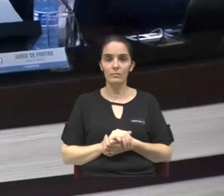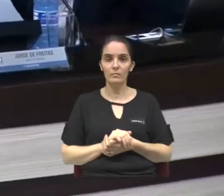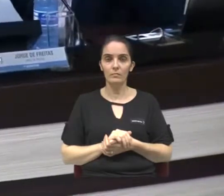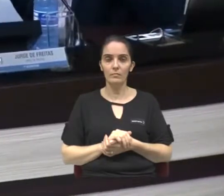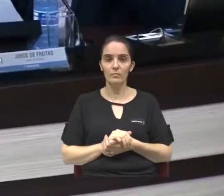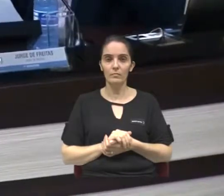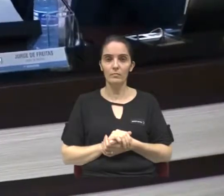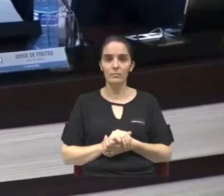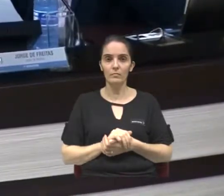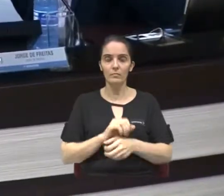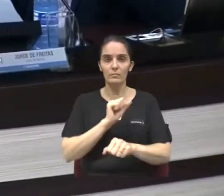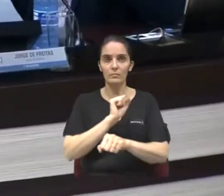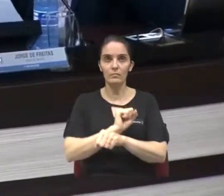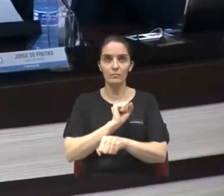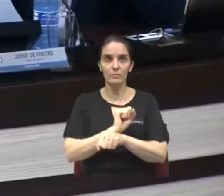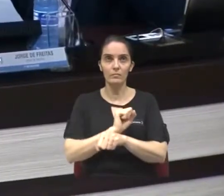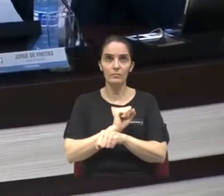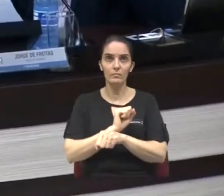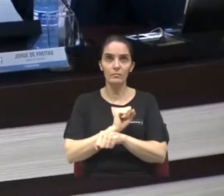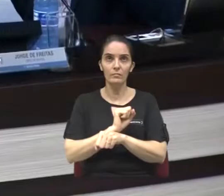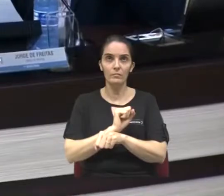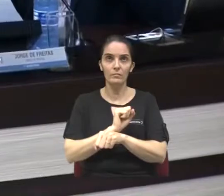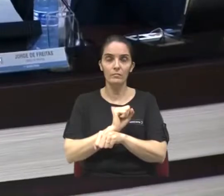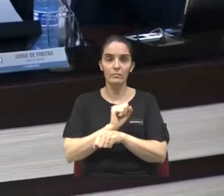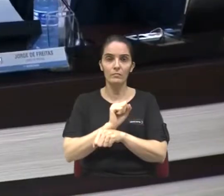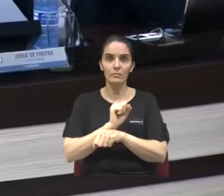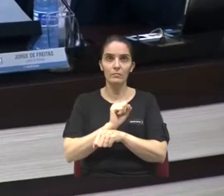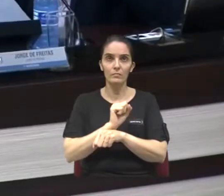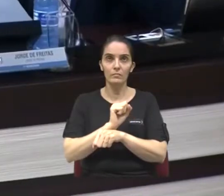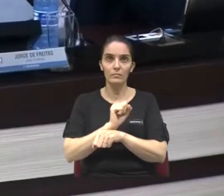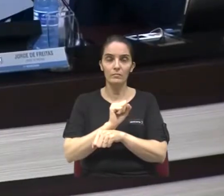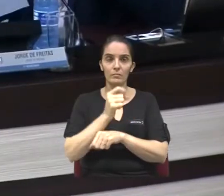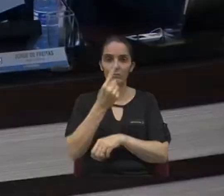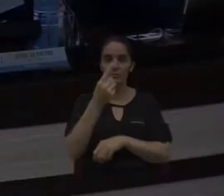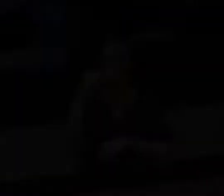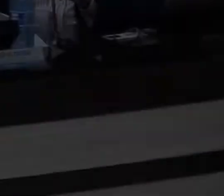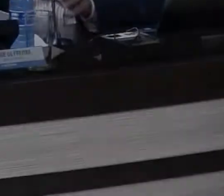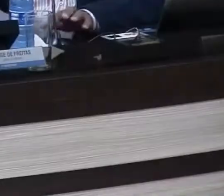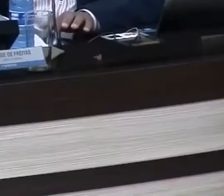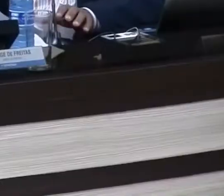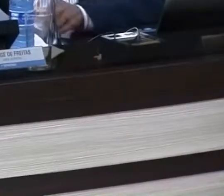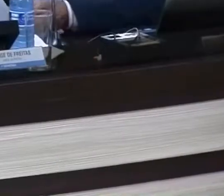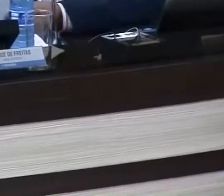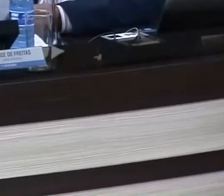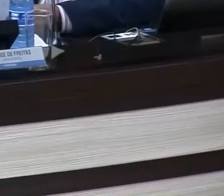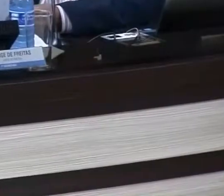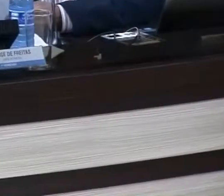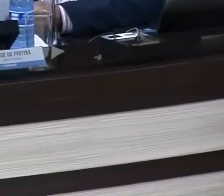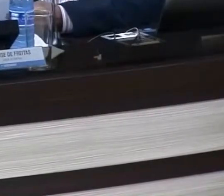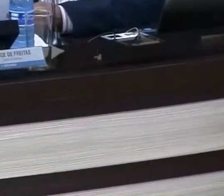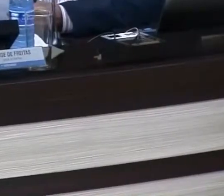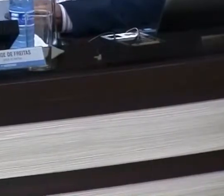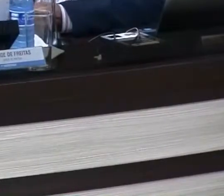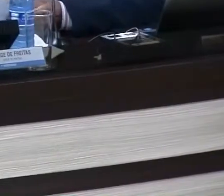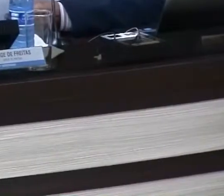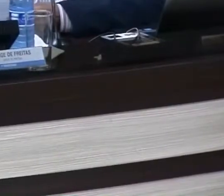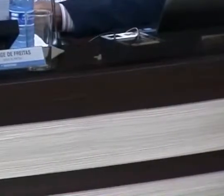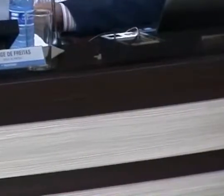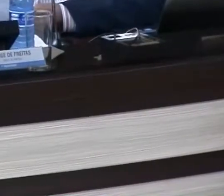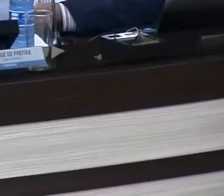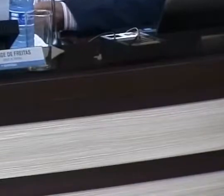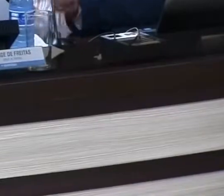A sessão está suspensa por 1 minuto. Existe um parecer para a leitura, senhor